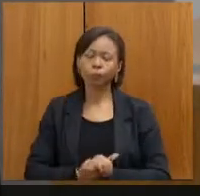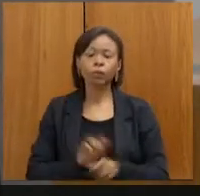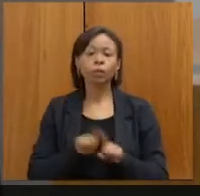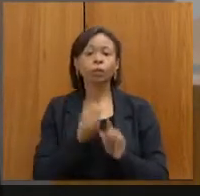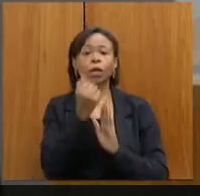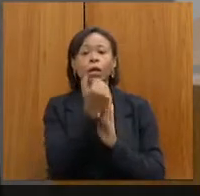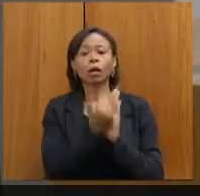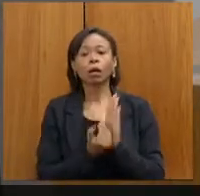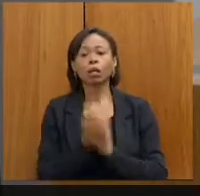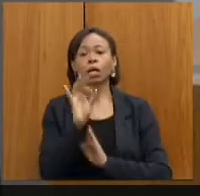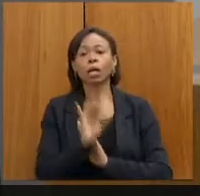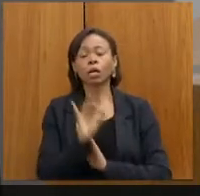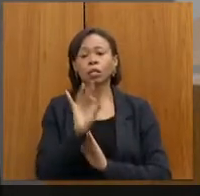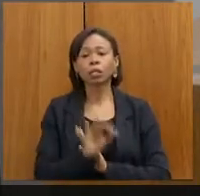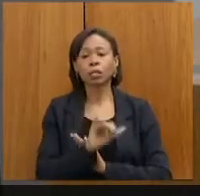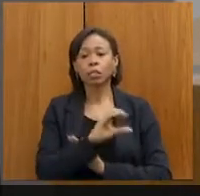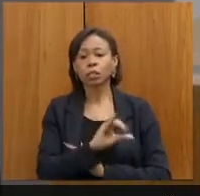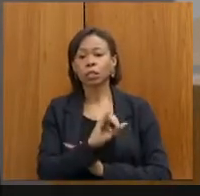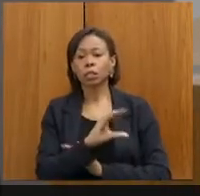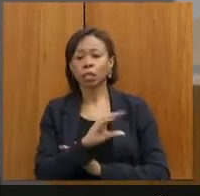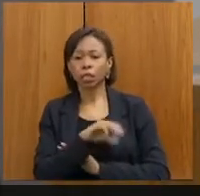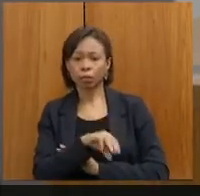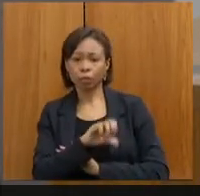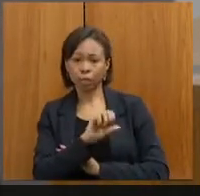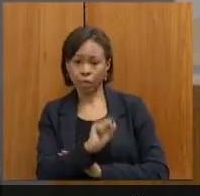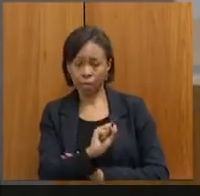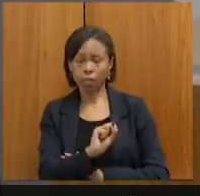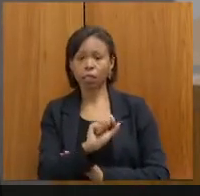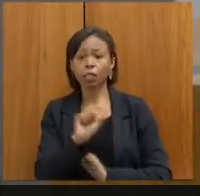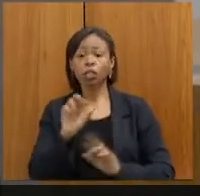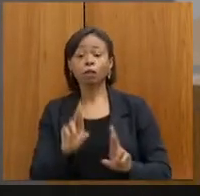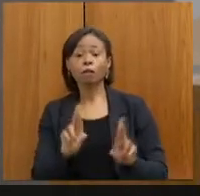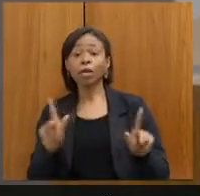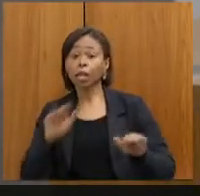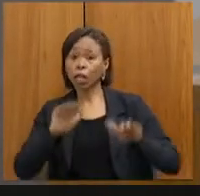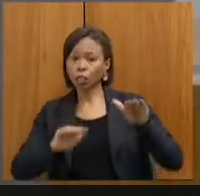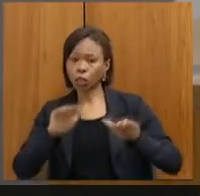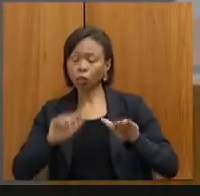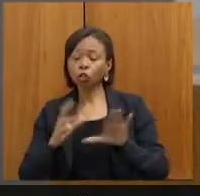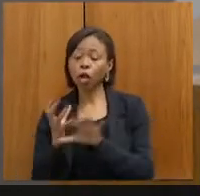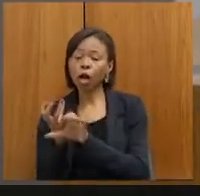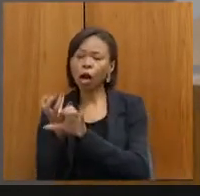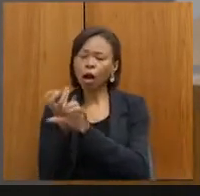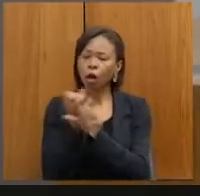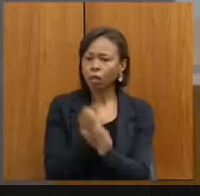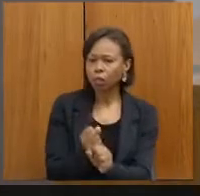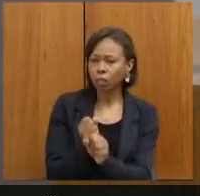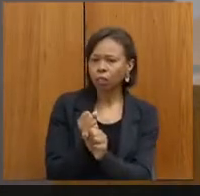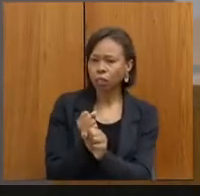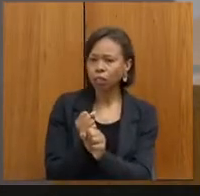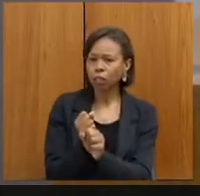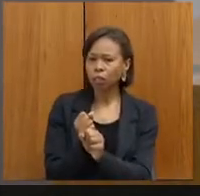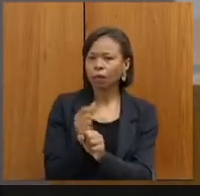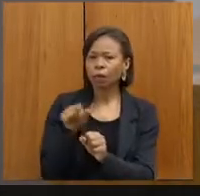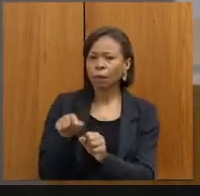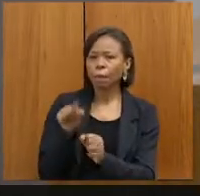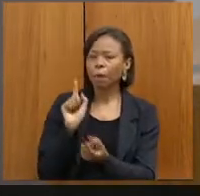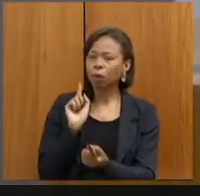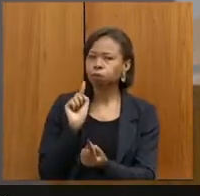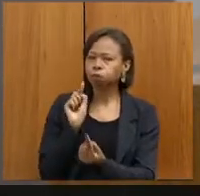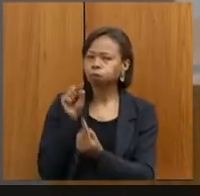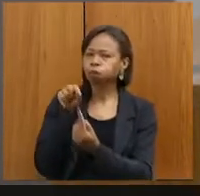da liquidez cms na proporção diferencial entre a receita Projetada e receita auferida